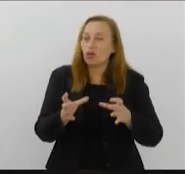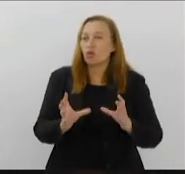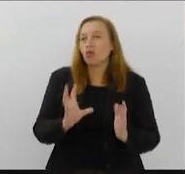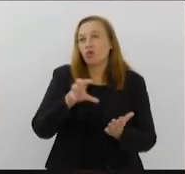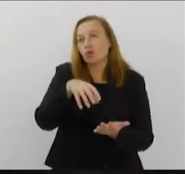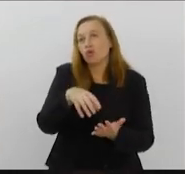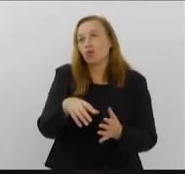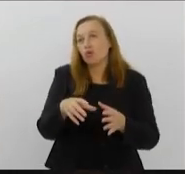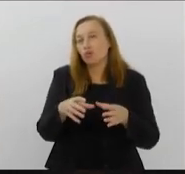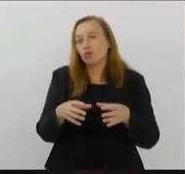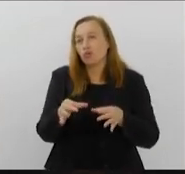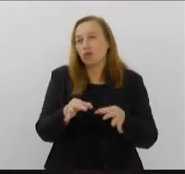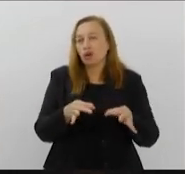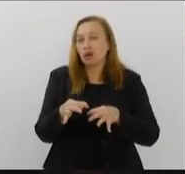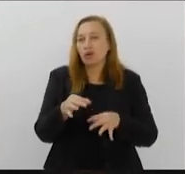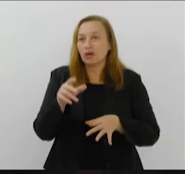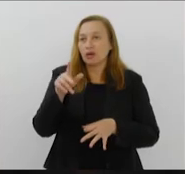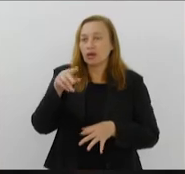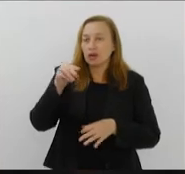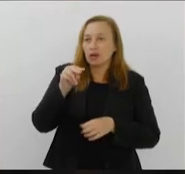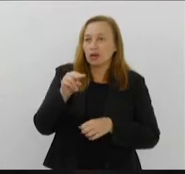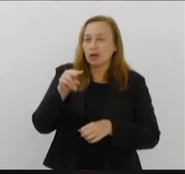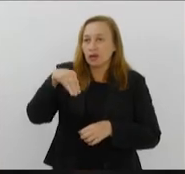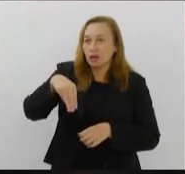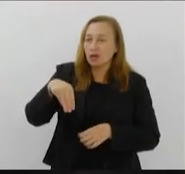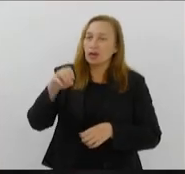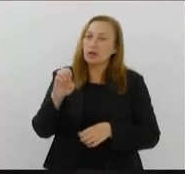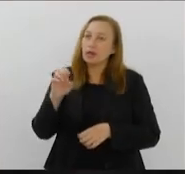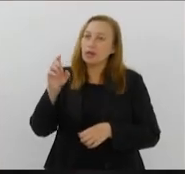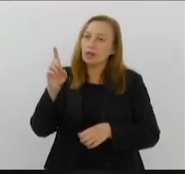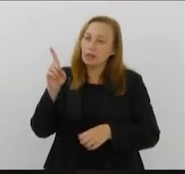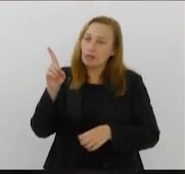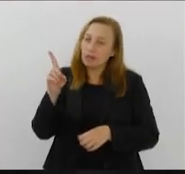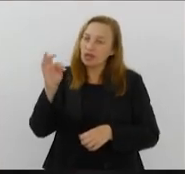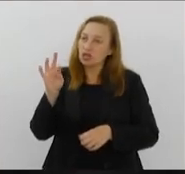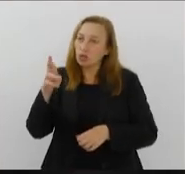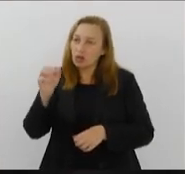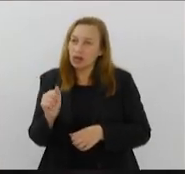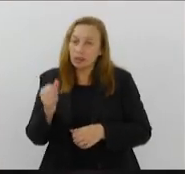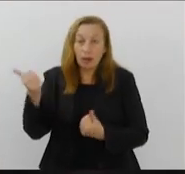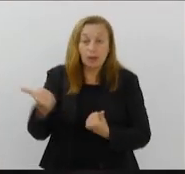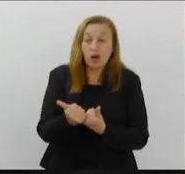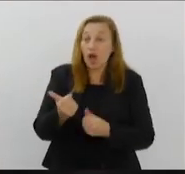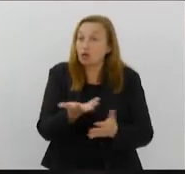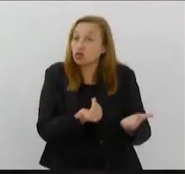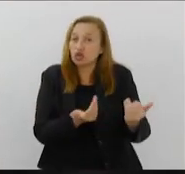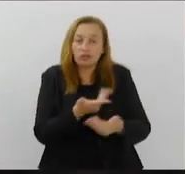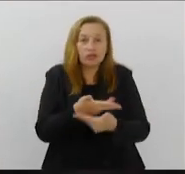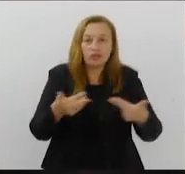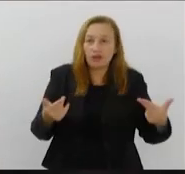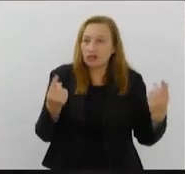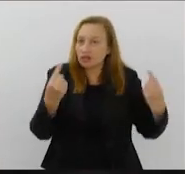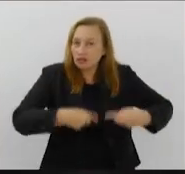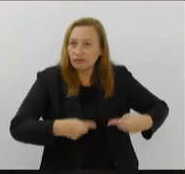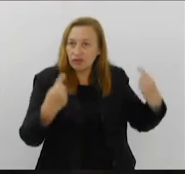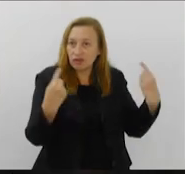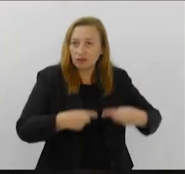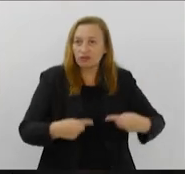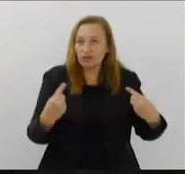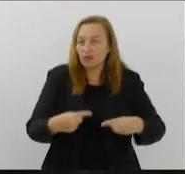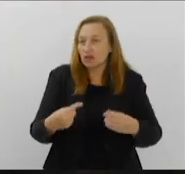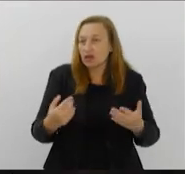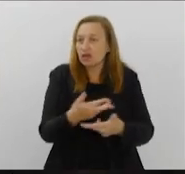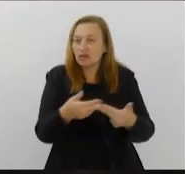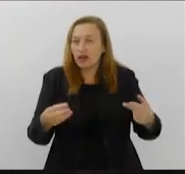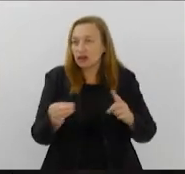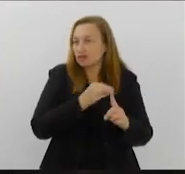6 meses a gente traz mentores da sociedade civil organizada para apoiar esse jovem em vários desafios, em várias vulnerabilidades, que